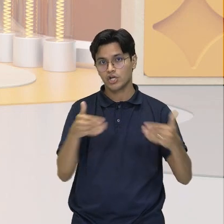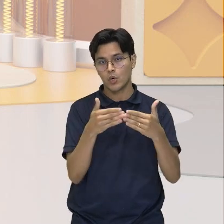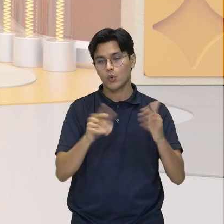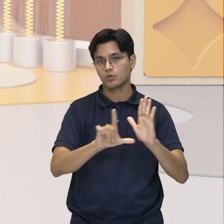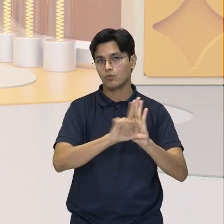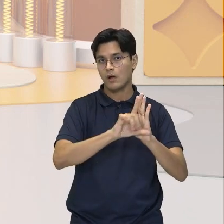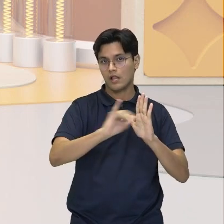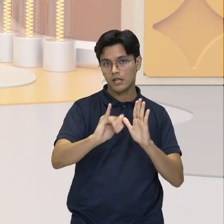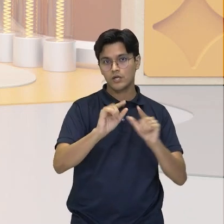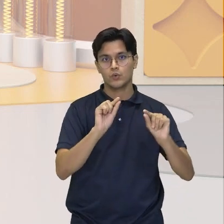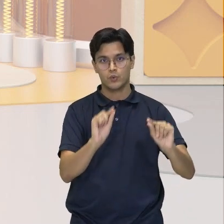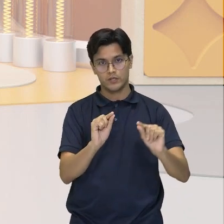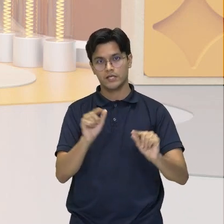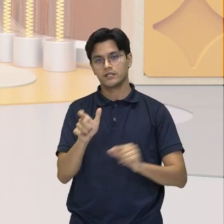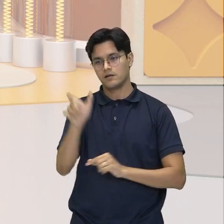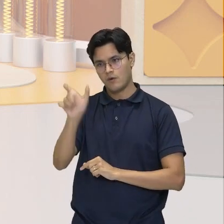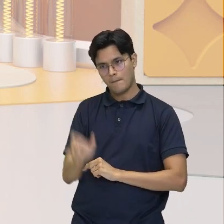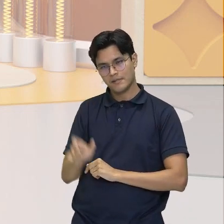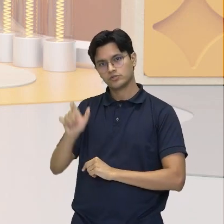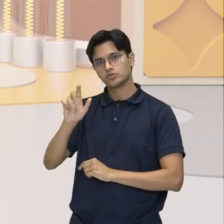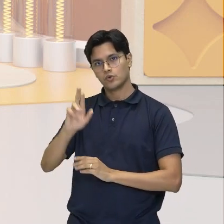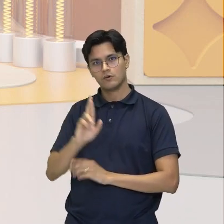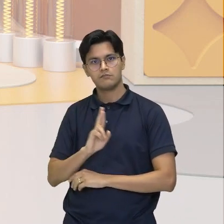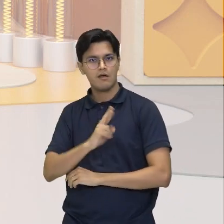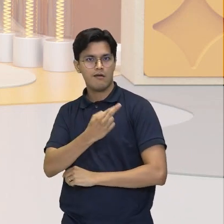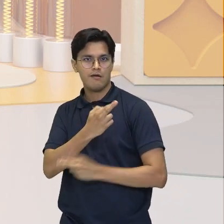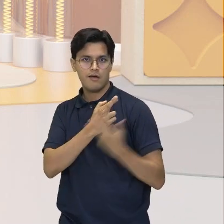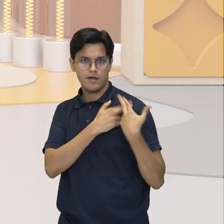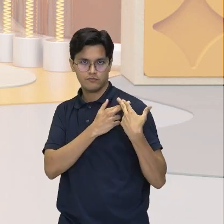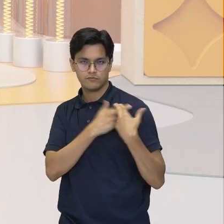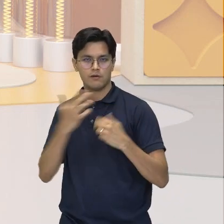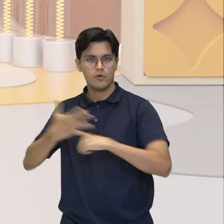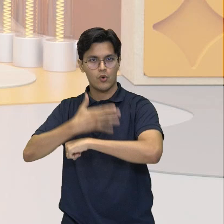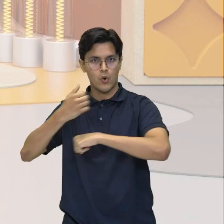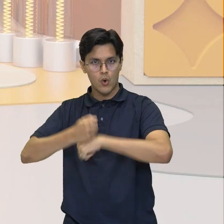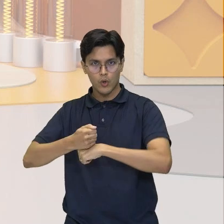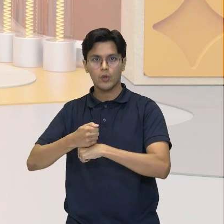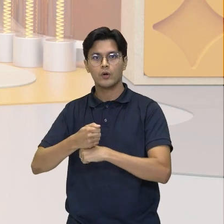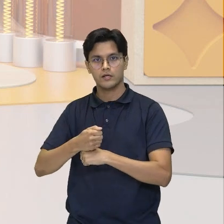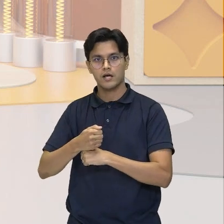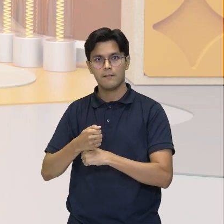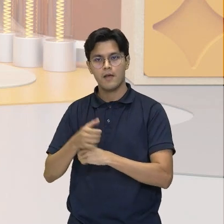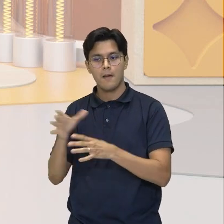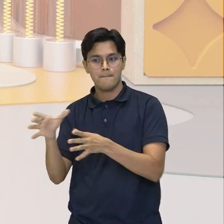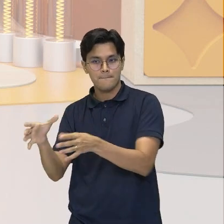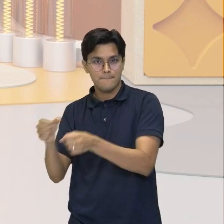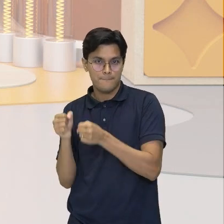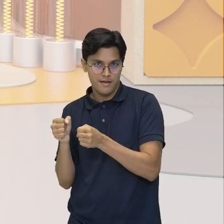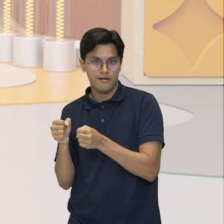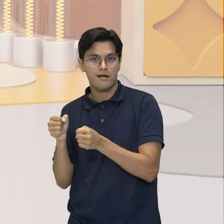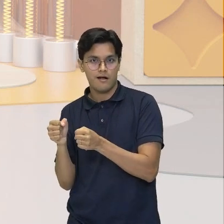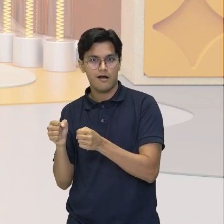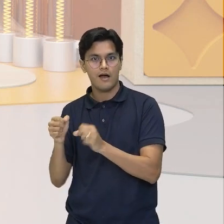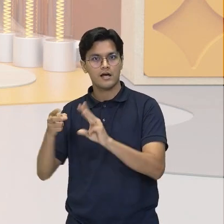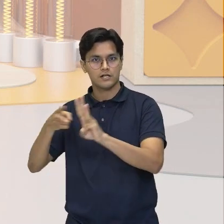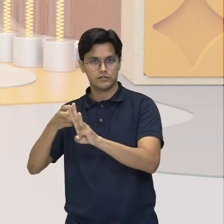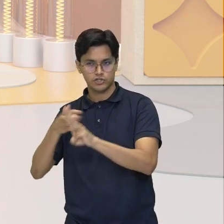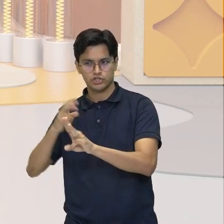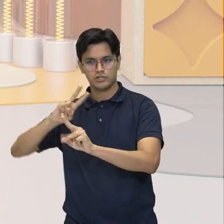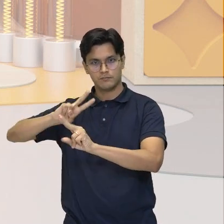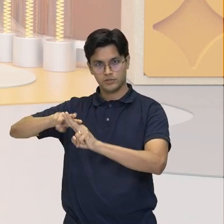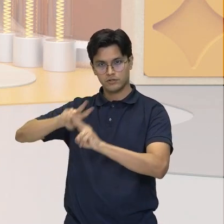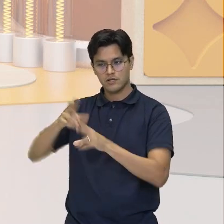o colono ia lá com o missionário e ele ia resgatar um indígena que era prisioneiro de uma tribo. Então,